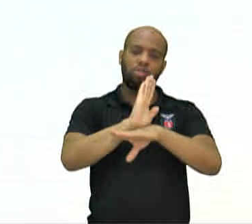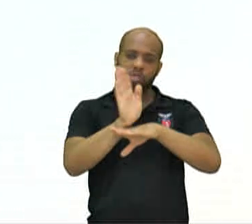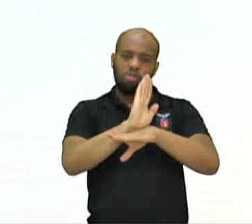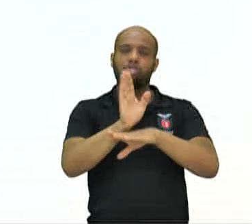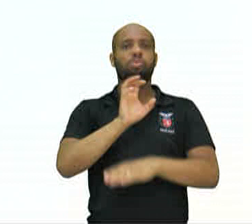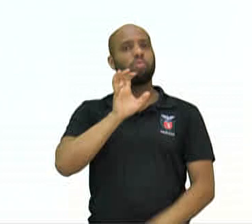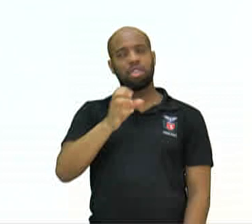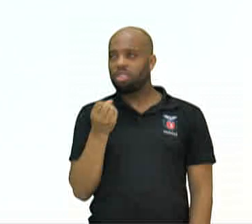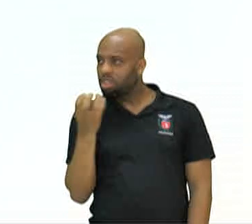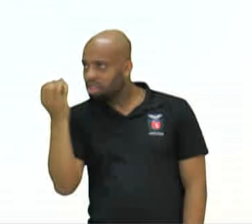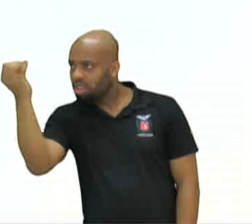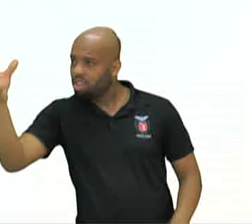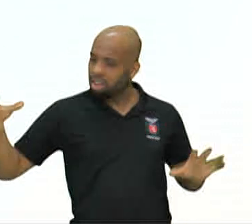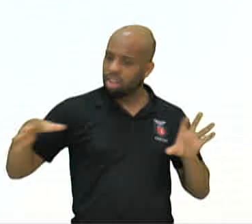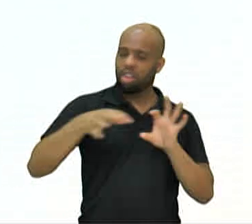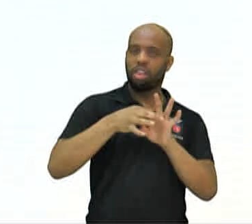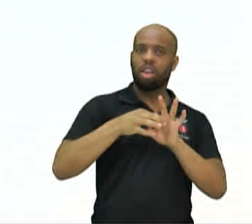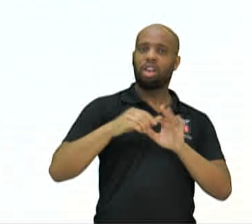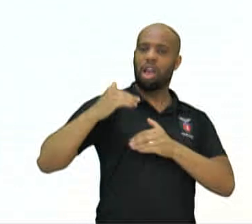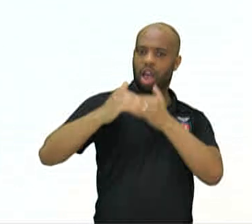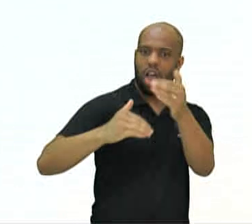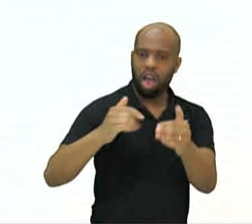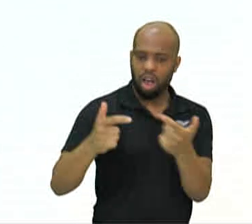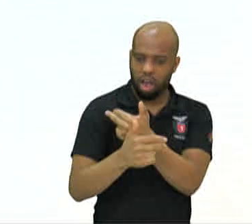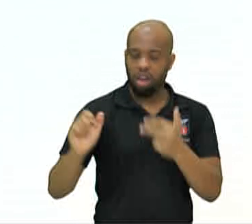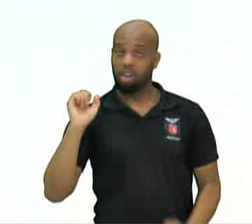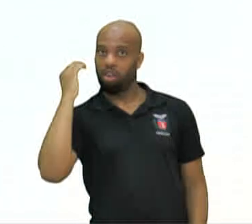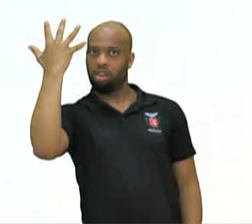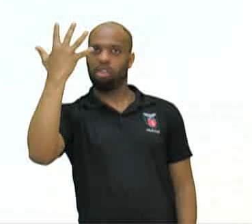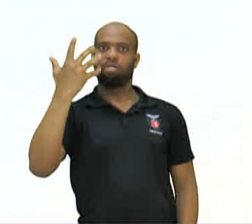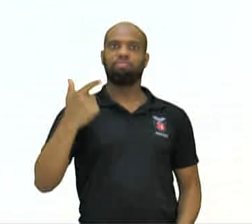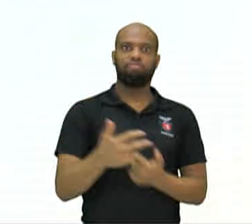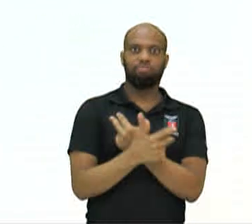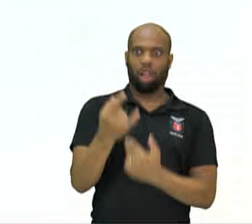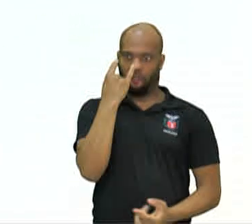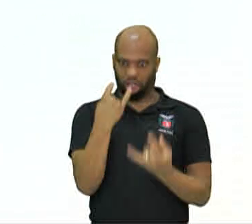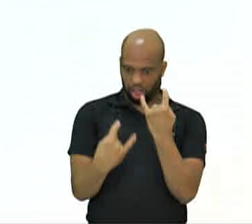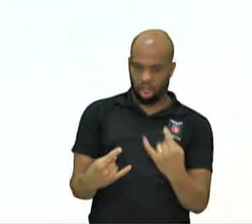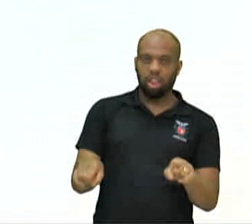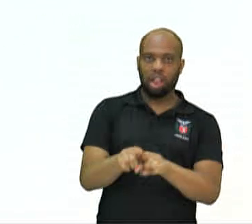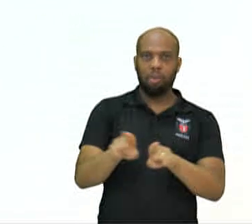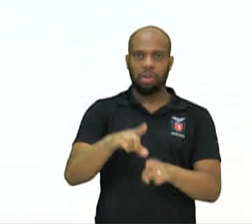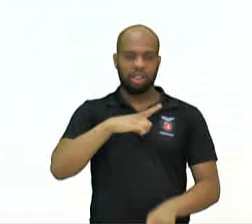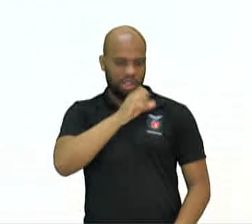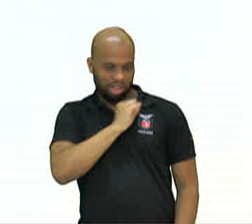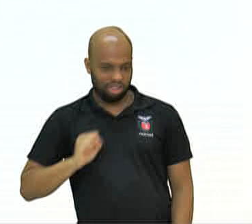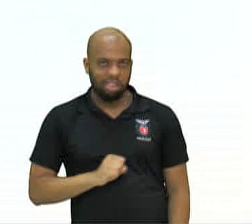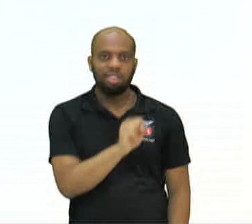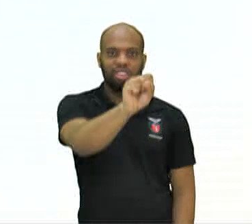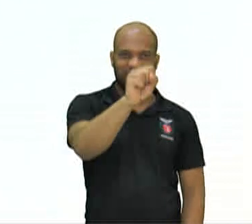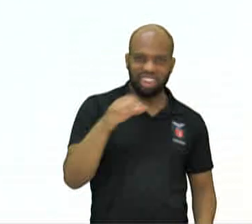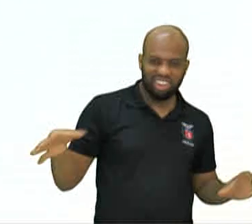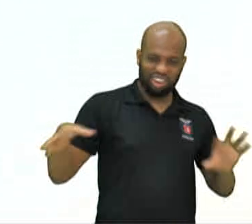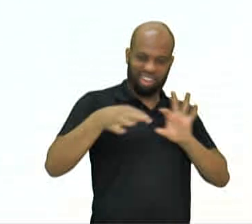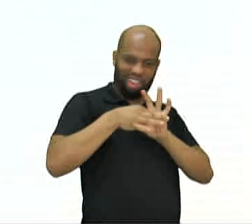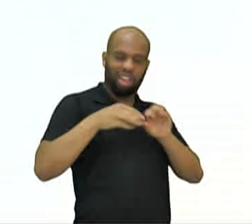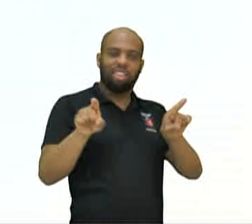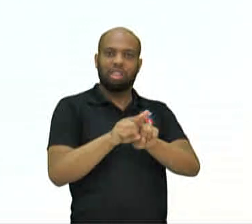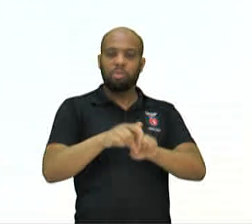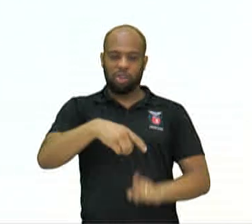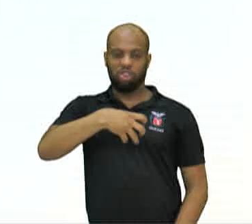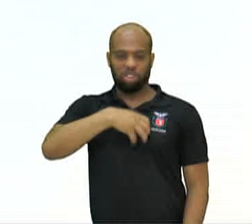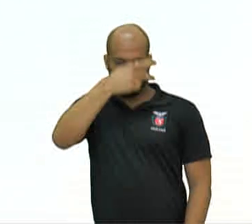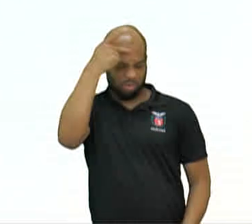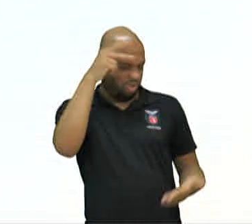aventuras. A sucessão de eventos eletrizantes, a liderança do herói ou da heroína, a forma como o